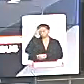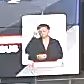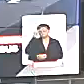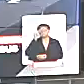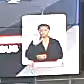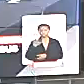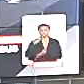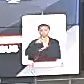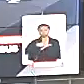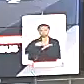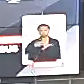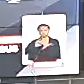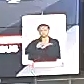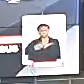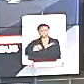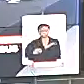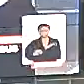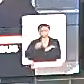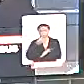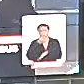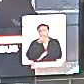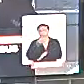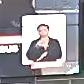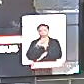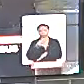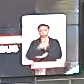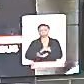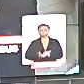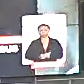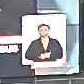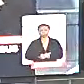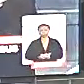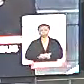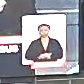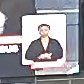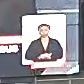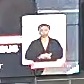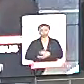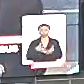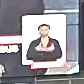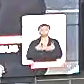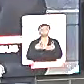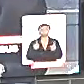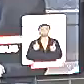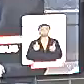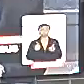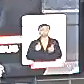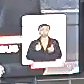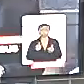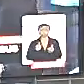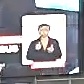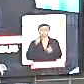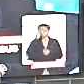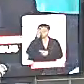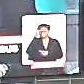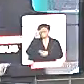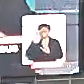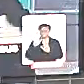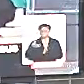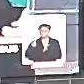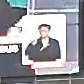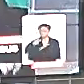inscritos e nós vamos até solicitar aqui que os inscritos